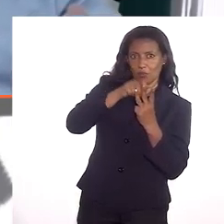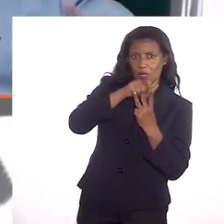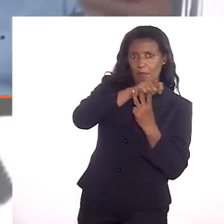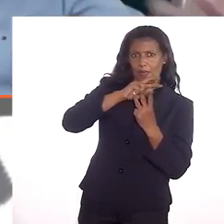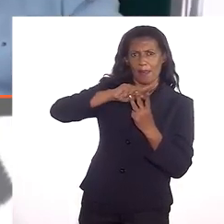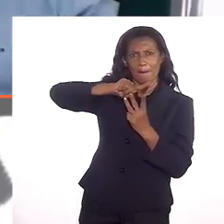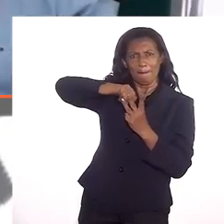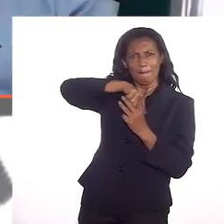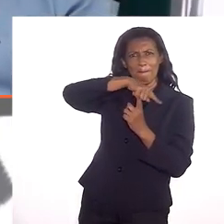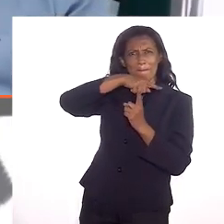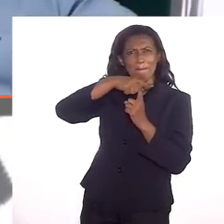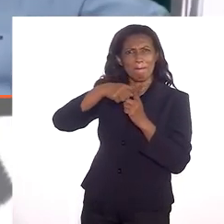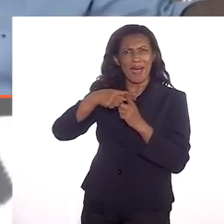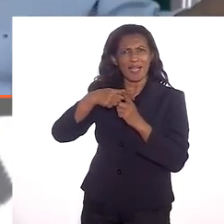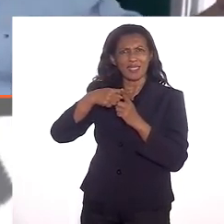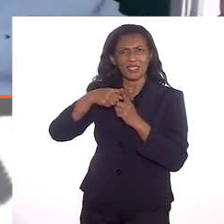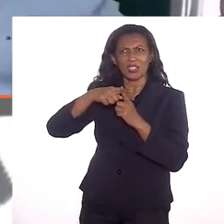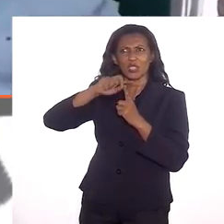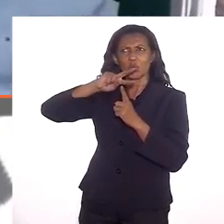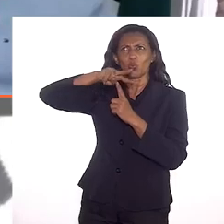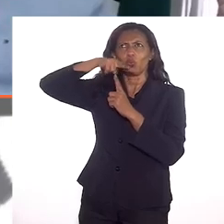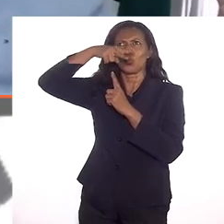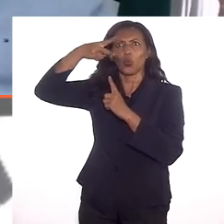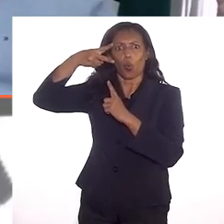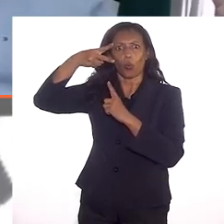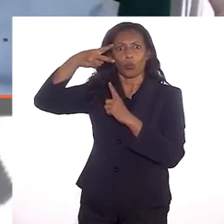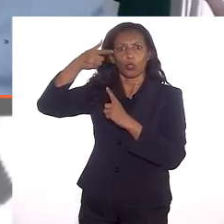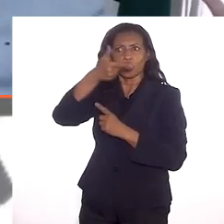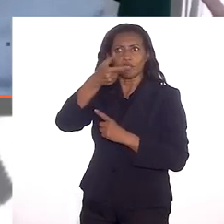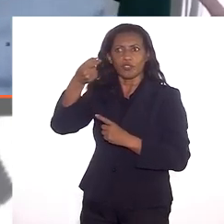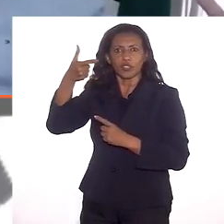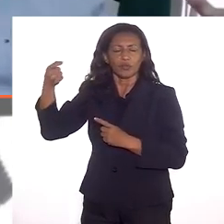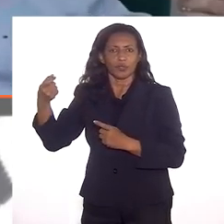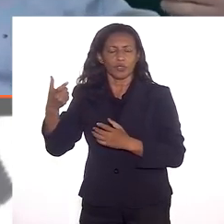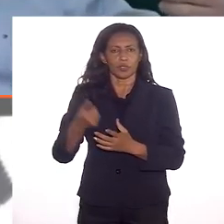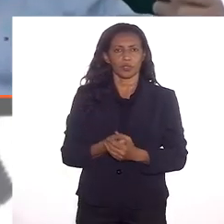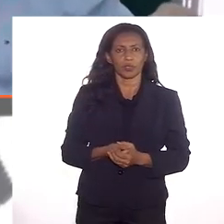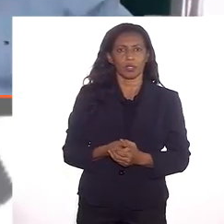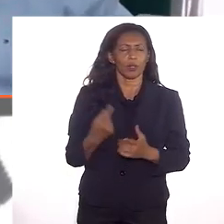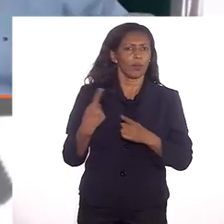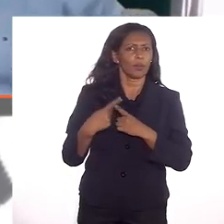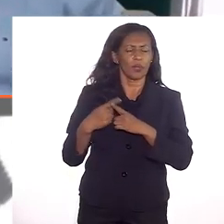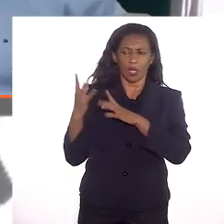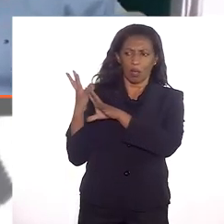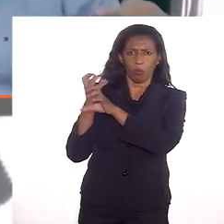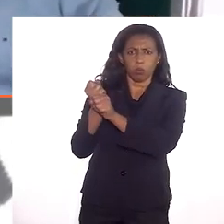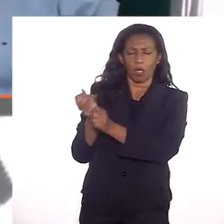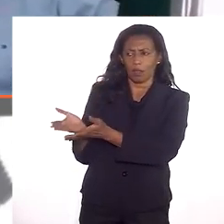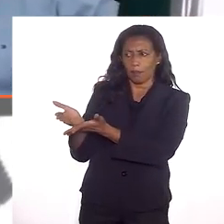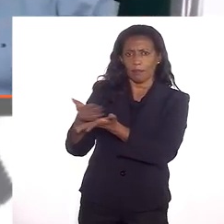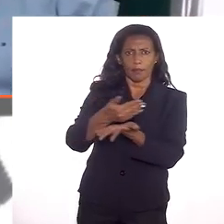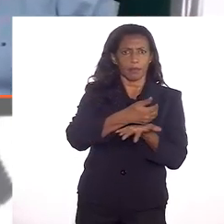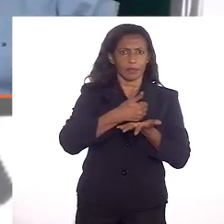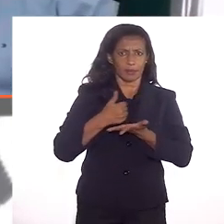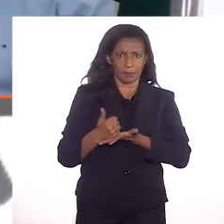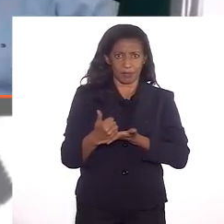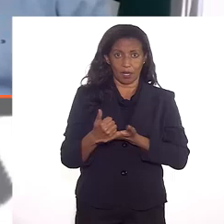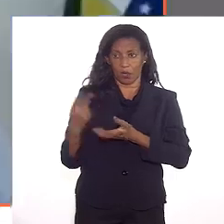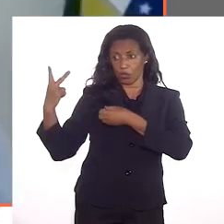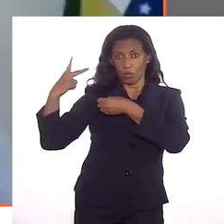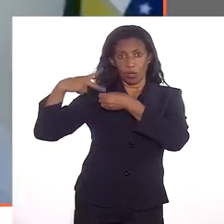que é mais que o dobro da receita do último trimestre de 2020. Por quê? Porque no cálculo das participações